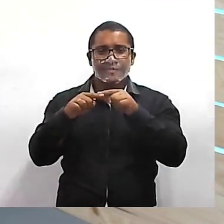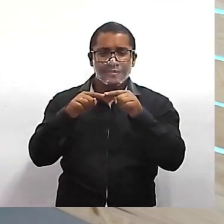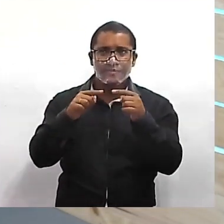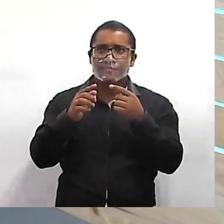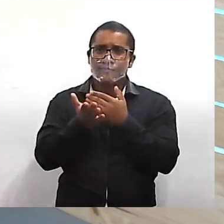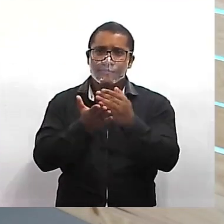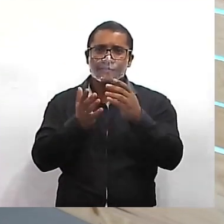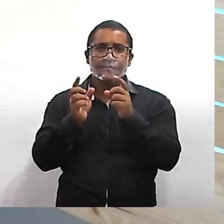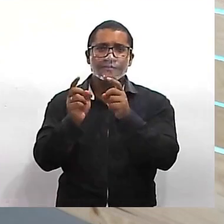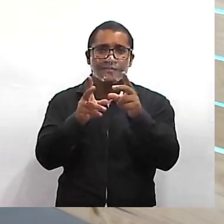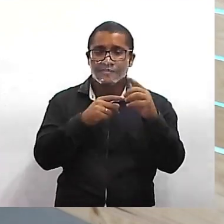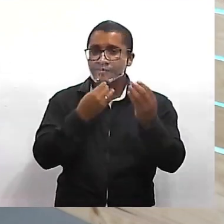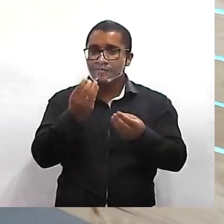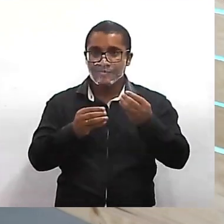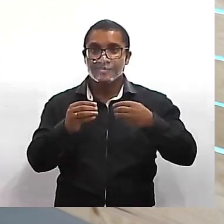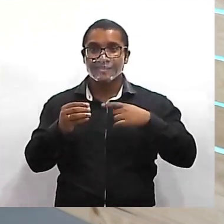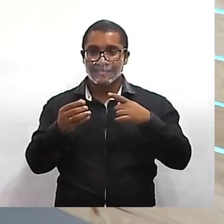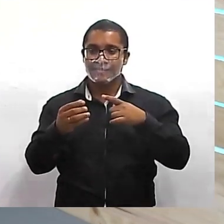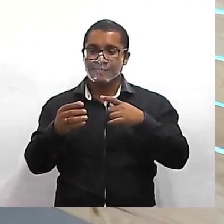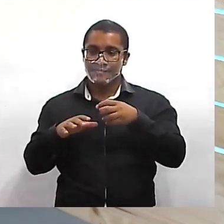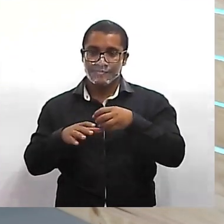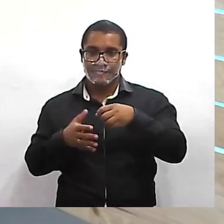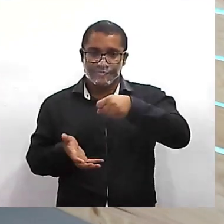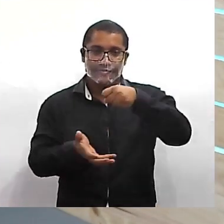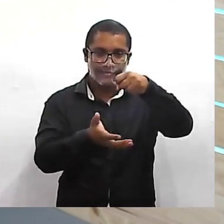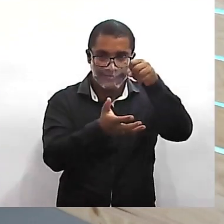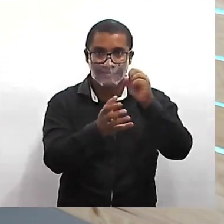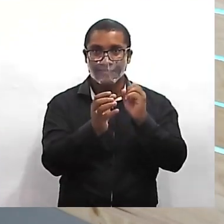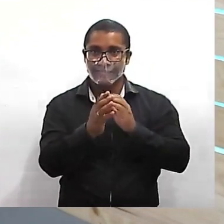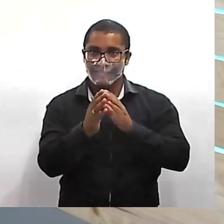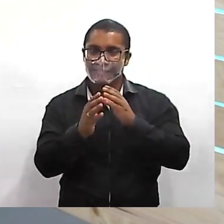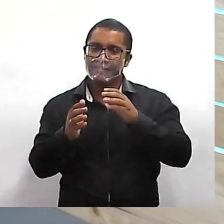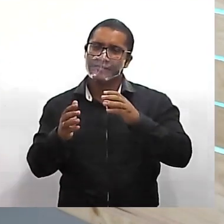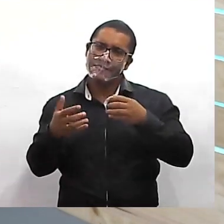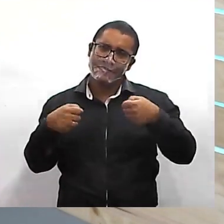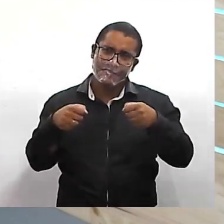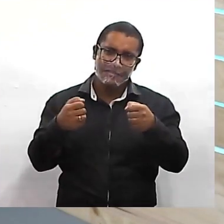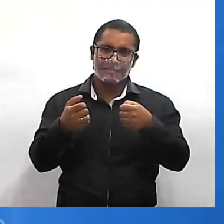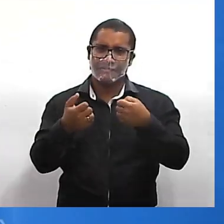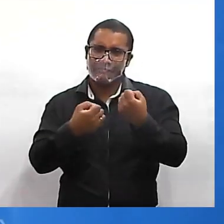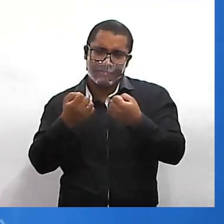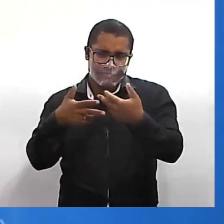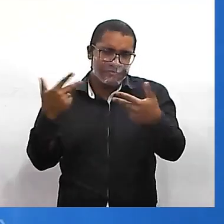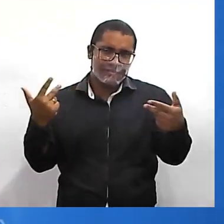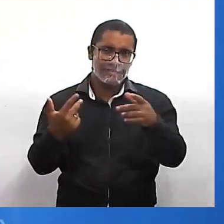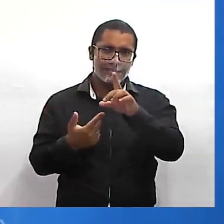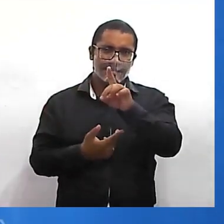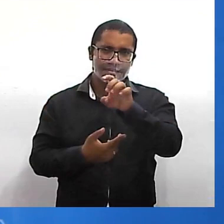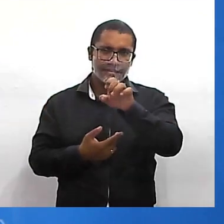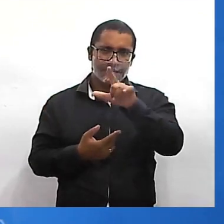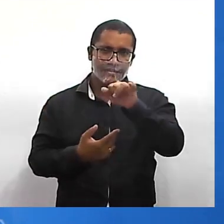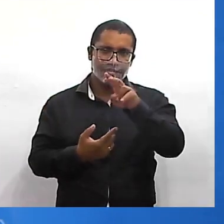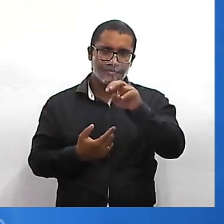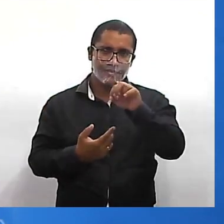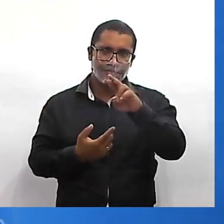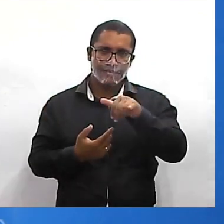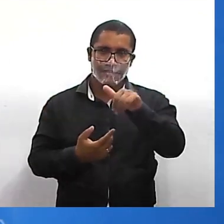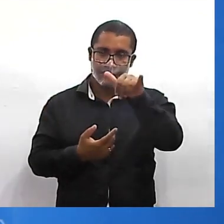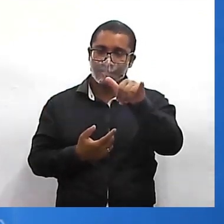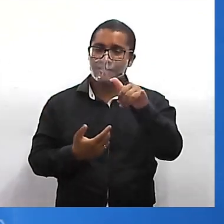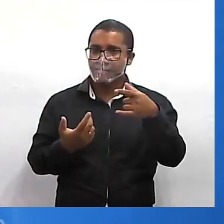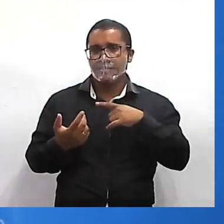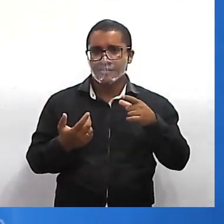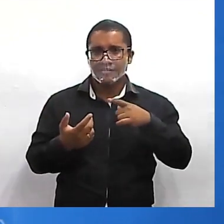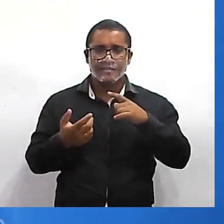vender através do delivery, né? Colocaram suas vendas dentro da internet,